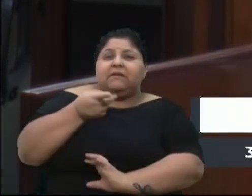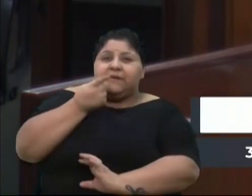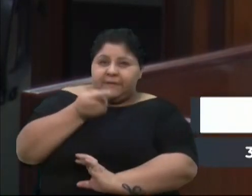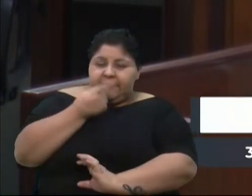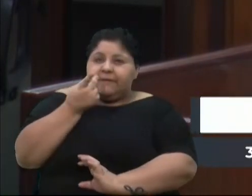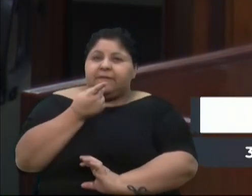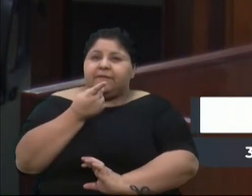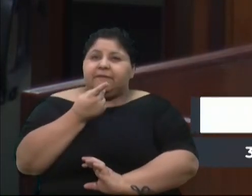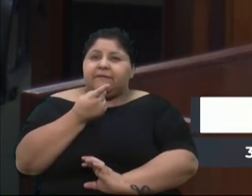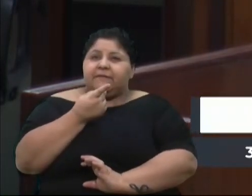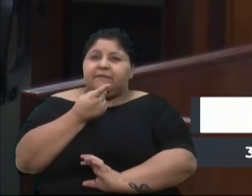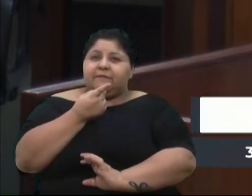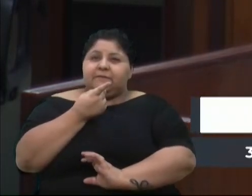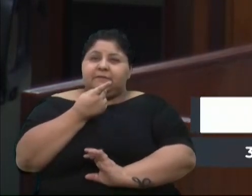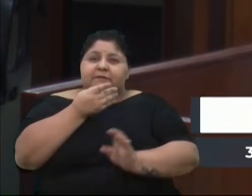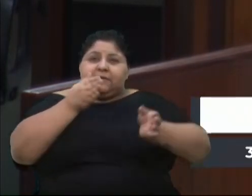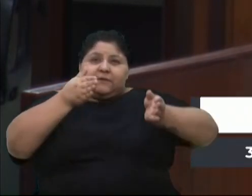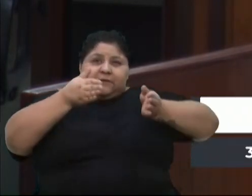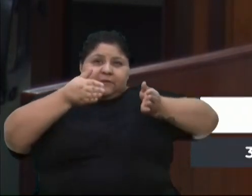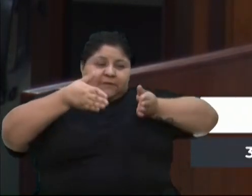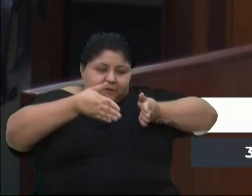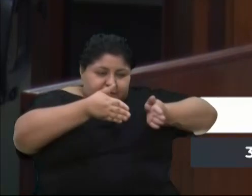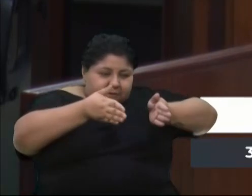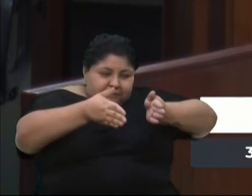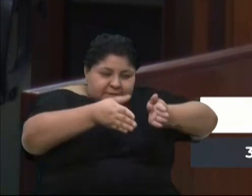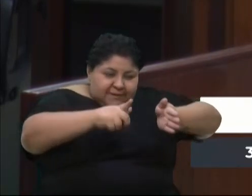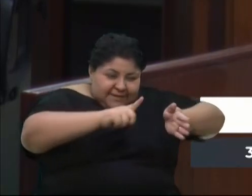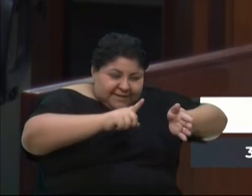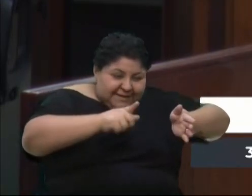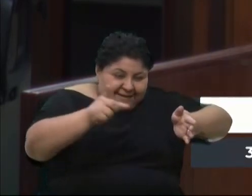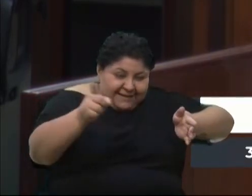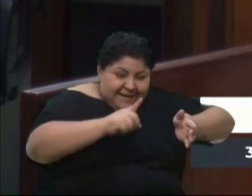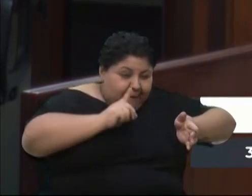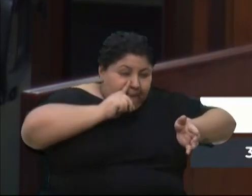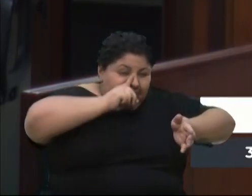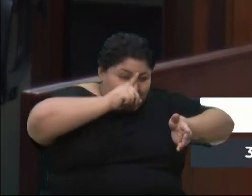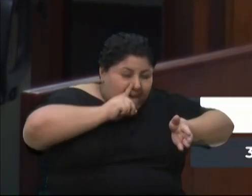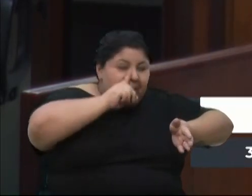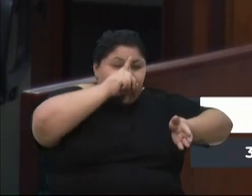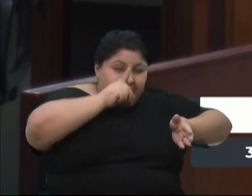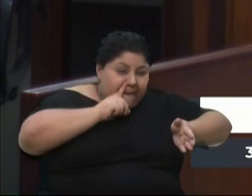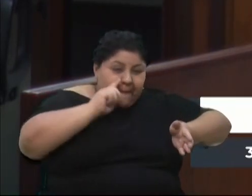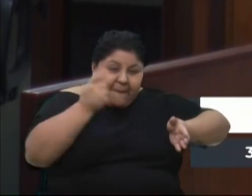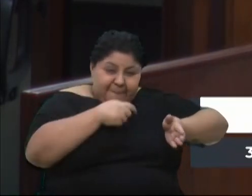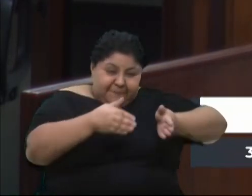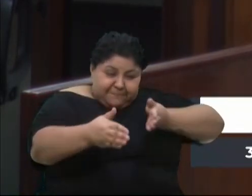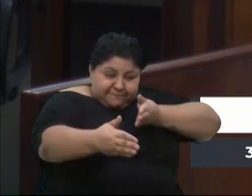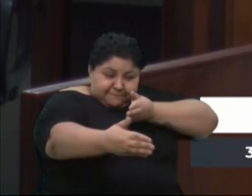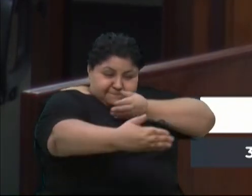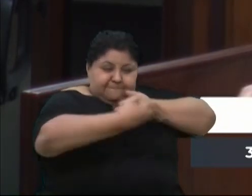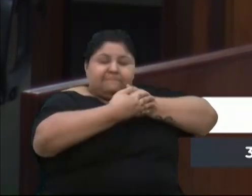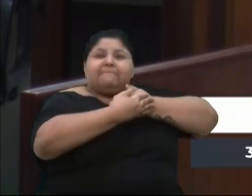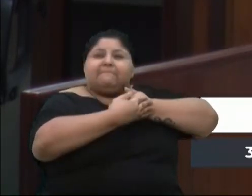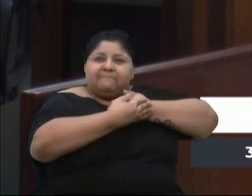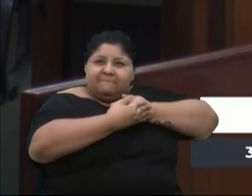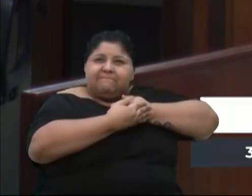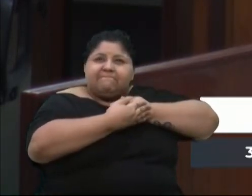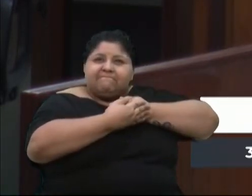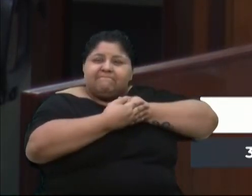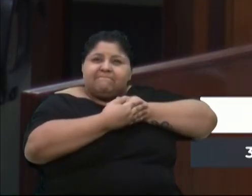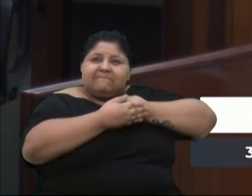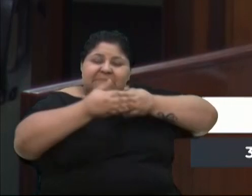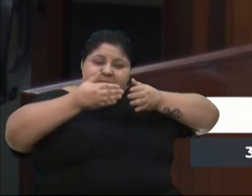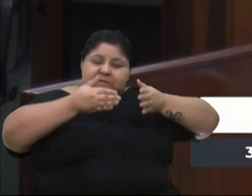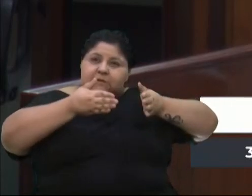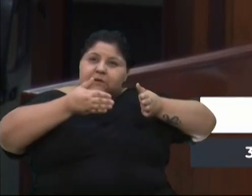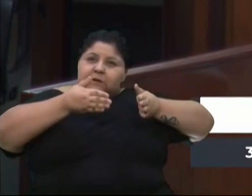ali sobre aquele valo que corre risco, precisa de contenção. É um valo ali que ele passa dentro